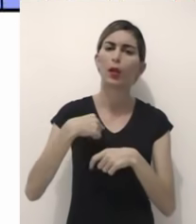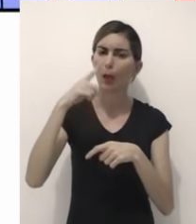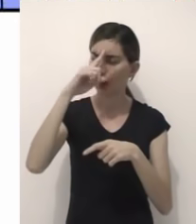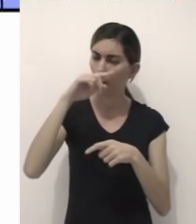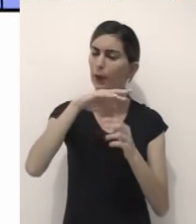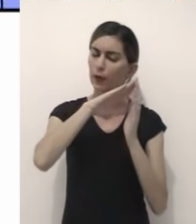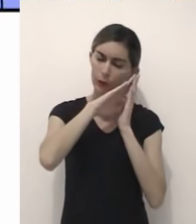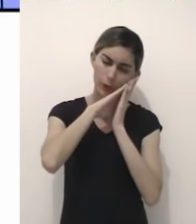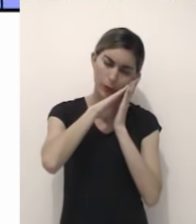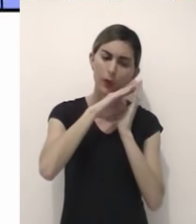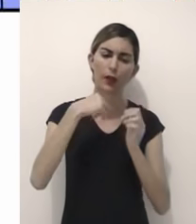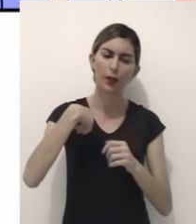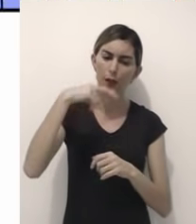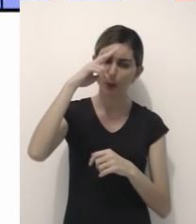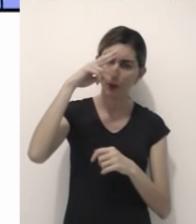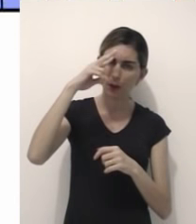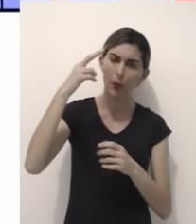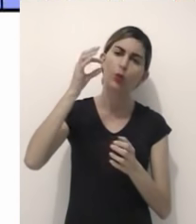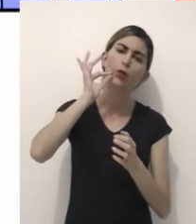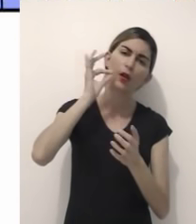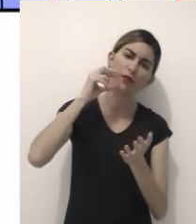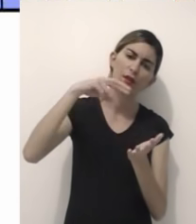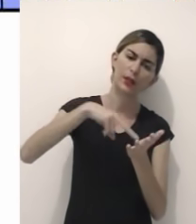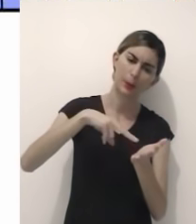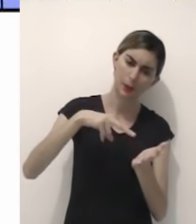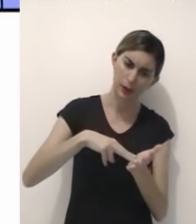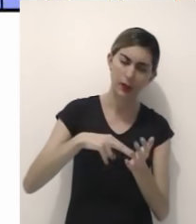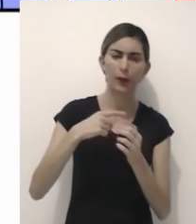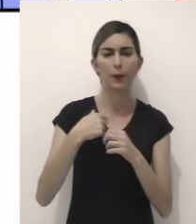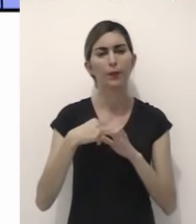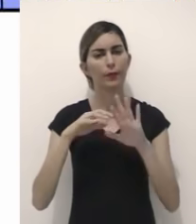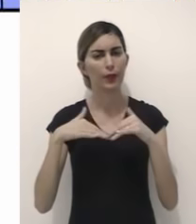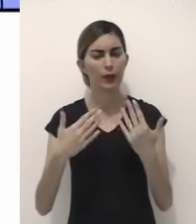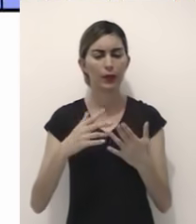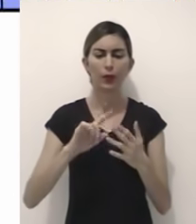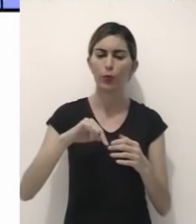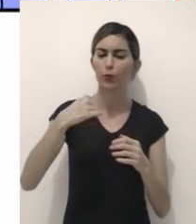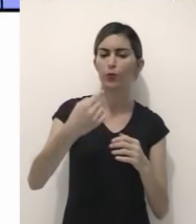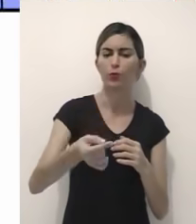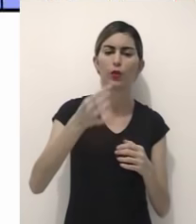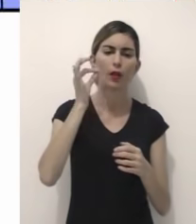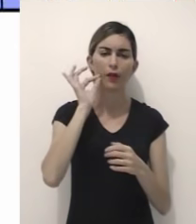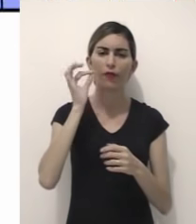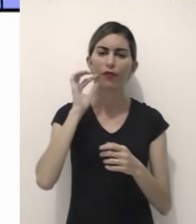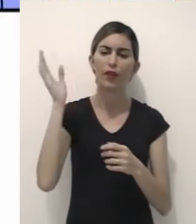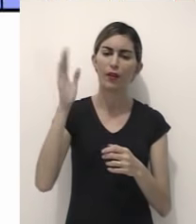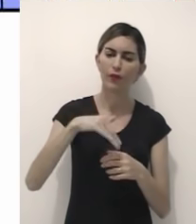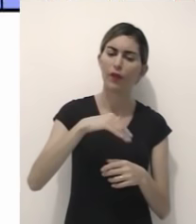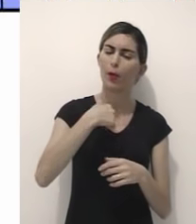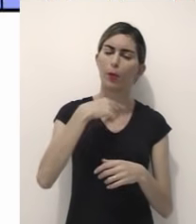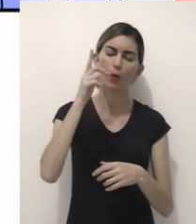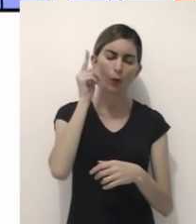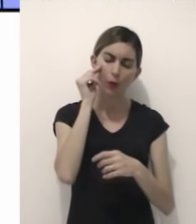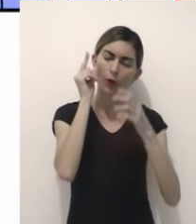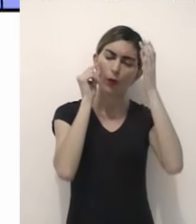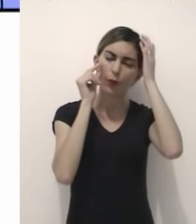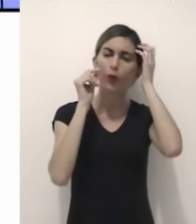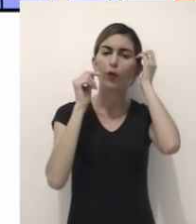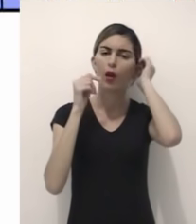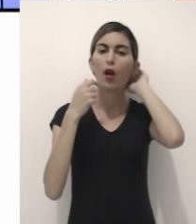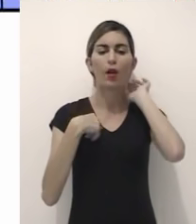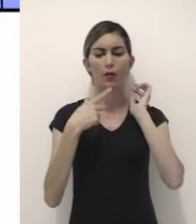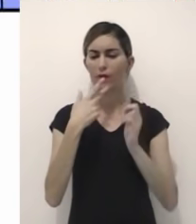e isso me lembra de dormir, que me lembra do café da manhã. Então, após o café, vem o meu